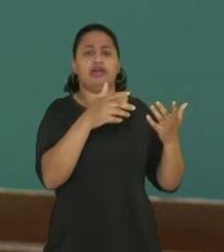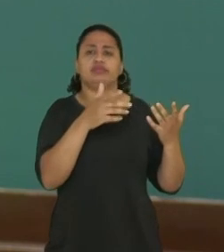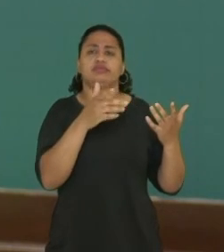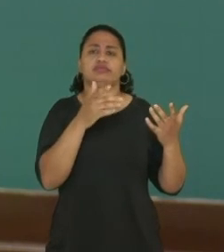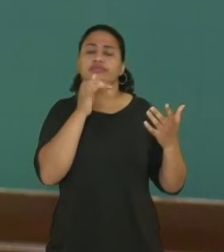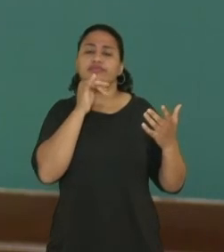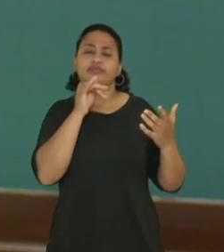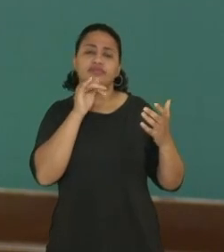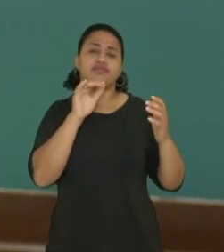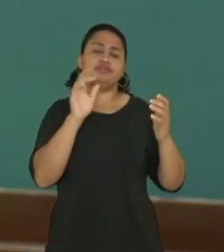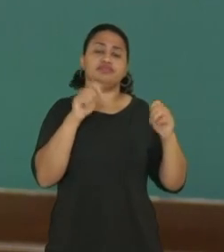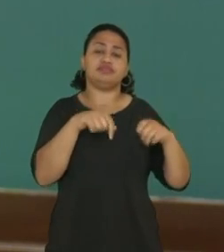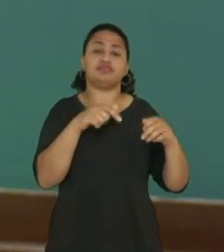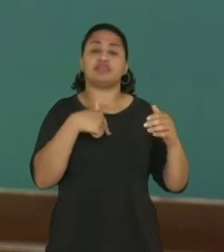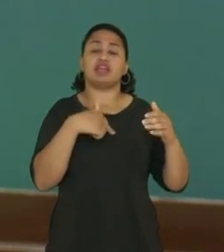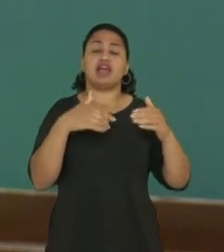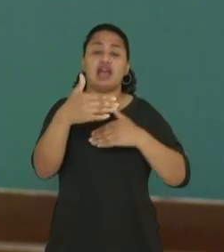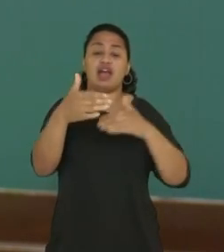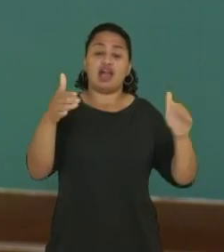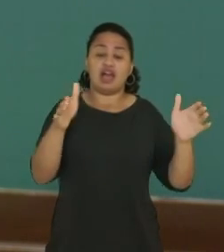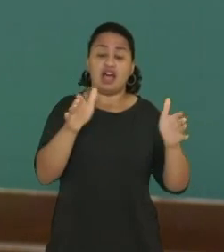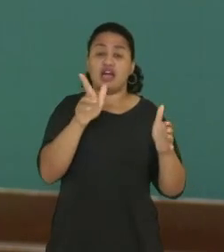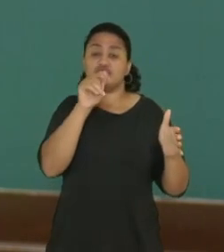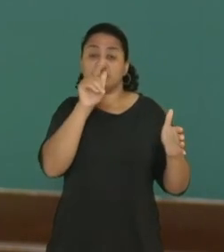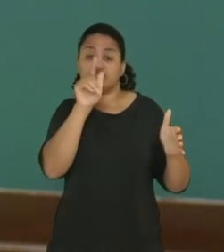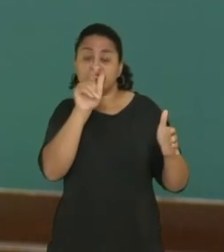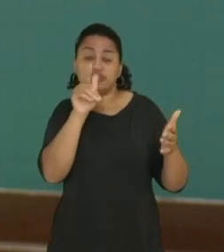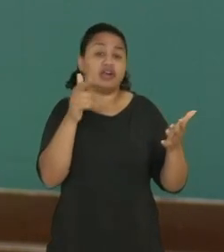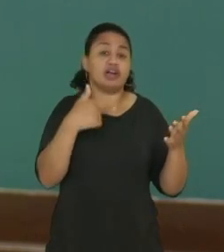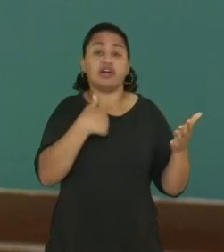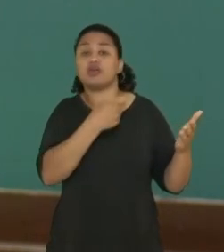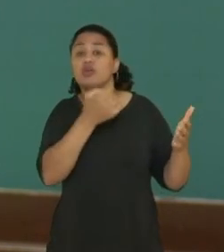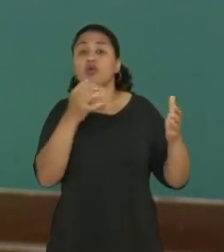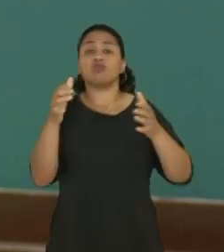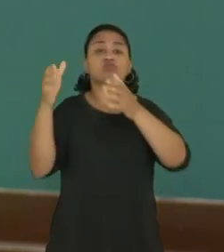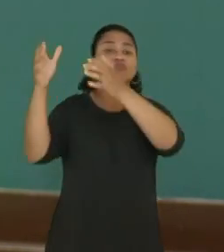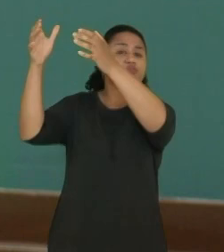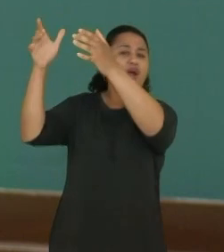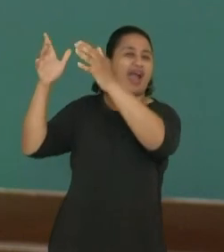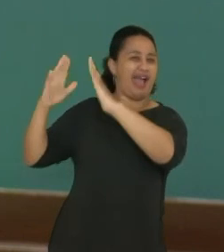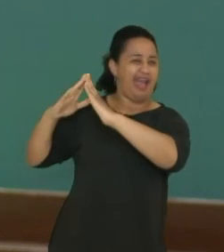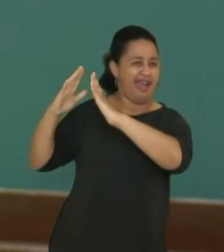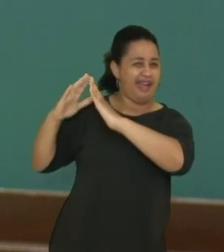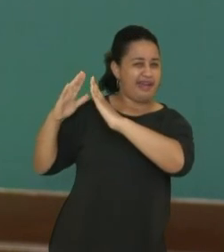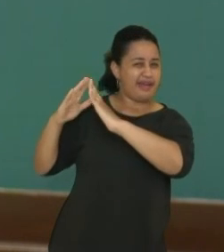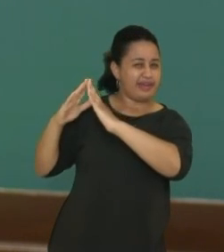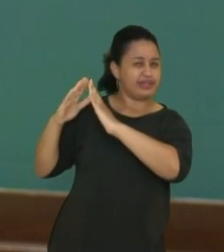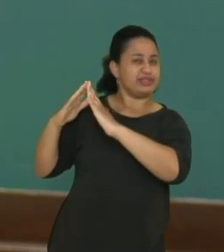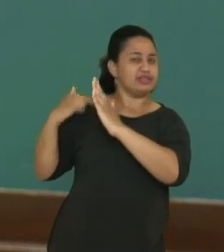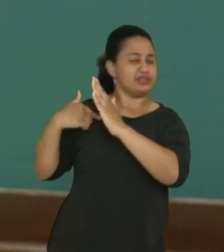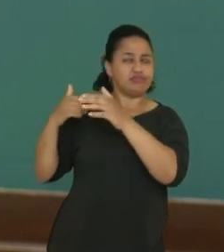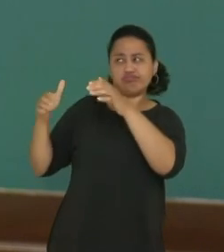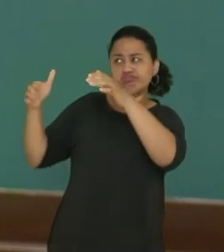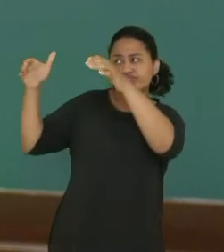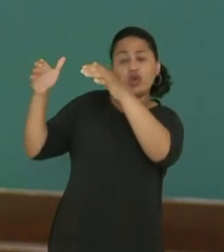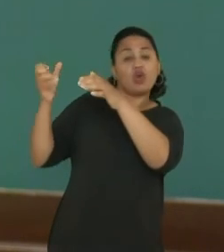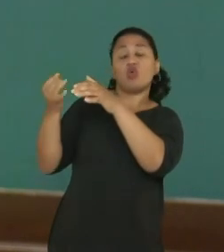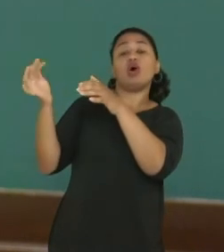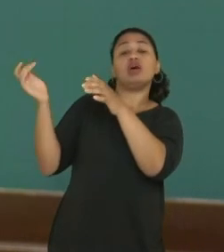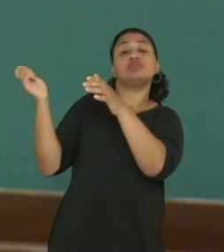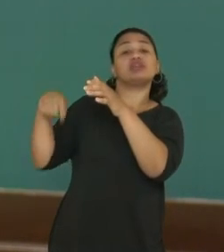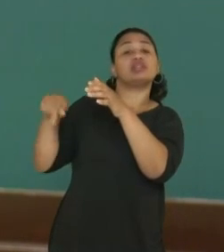fala, é a capacidade, a caixa d'água, né? Quanto que cabe de água dentro lá daquela caixa, né? Da caixa de água que tem aí na sua casa. Então ela tem